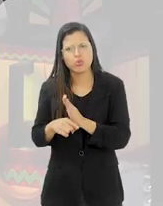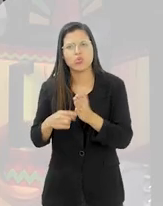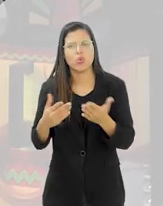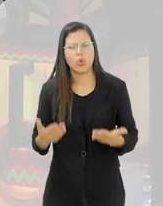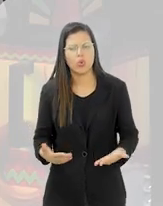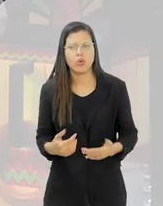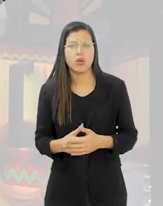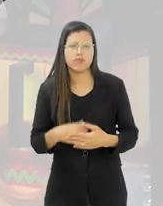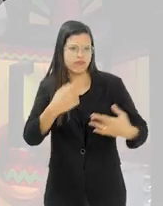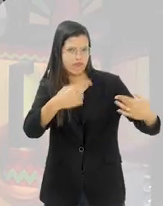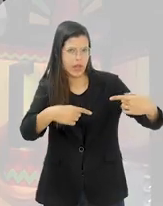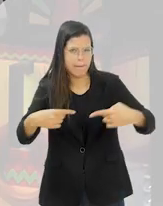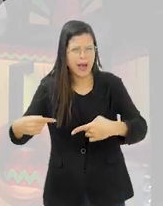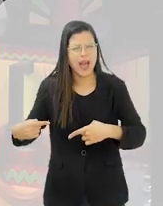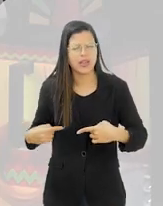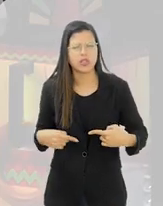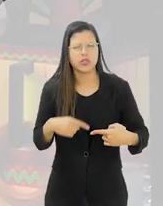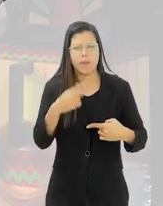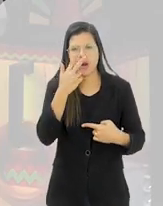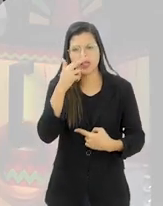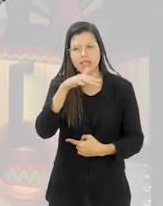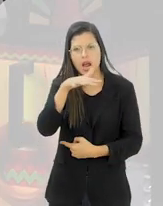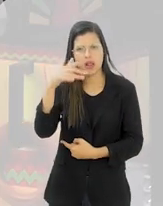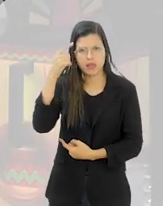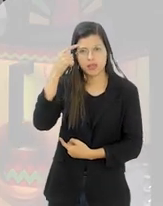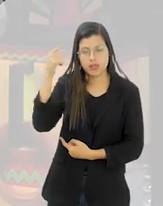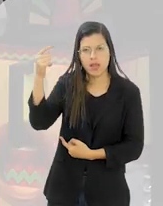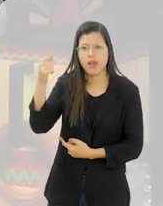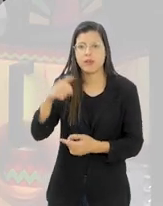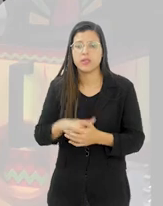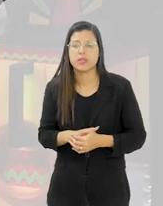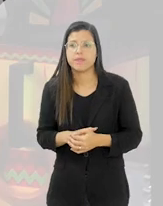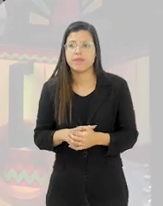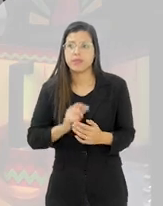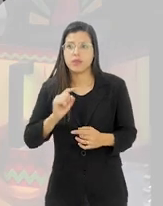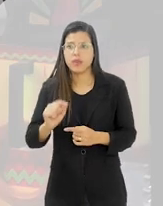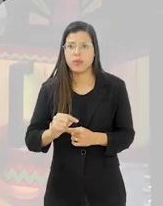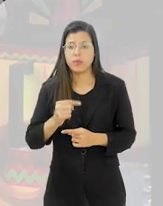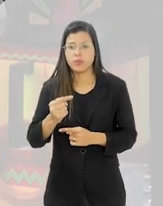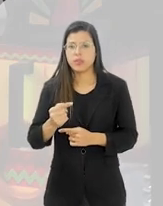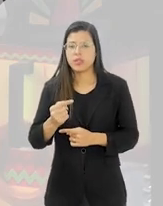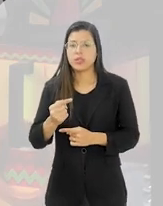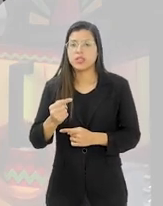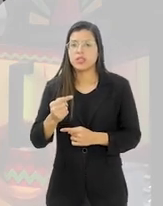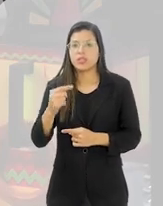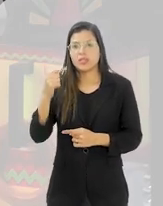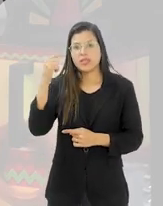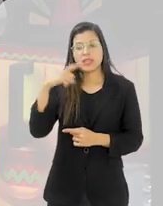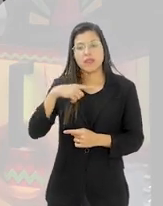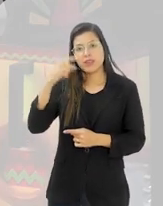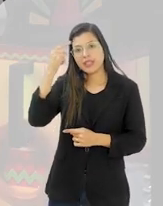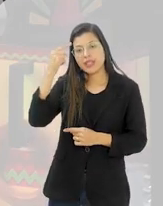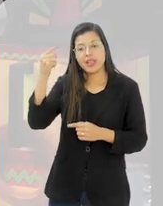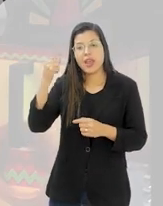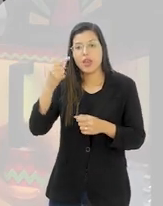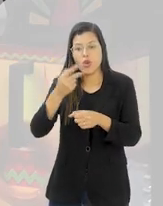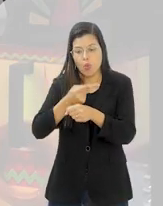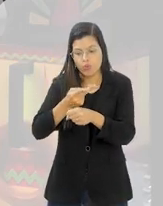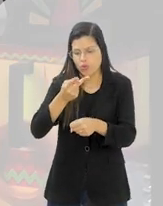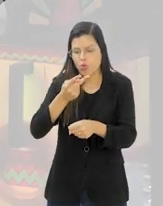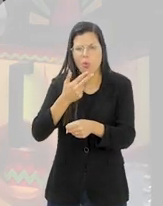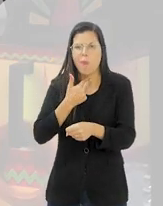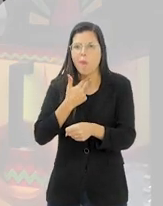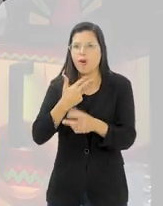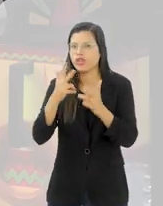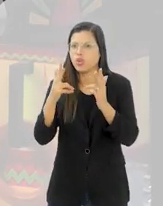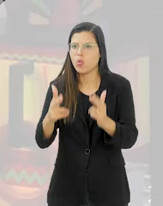gente debate, né? A gente debate, é o campo das ideias. Dali em diante, a gente sempre teve isso na cabeça, o troféu não pode ser igual.